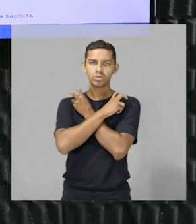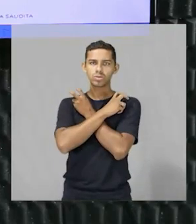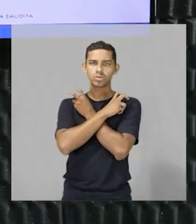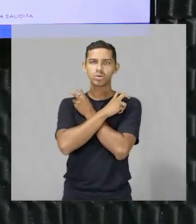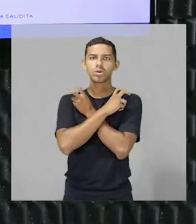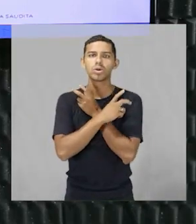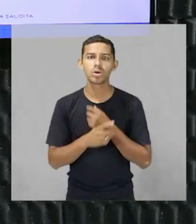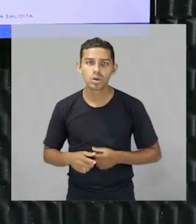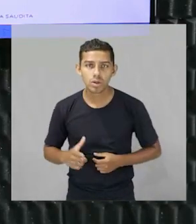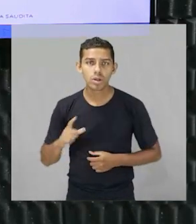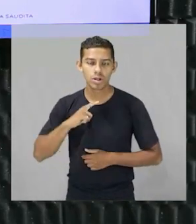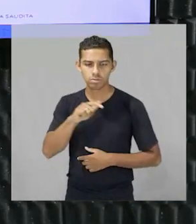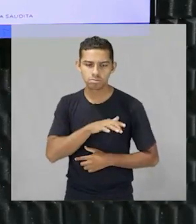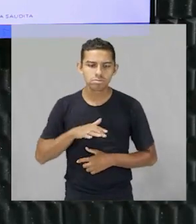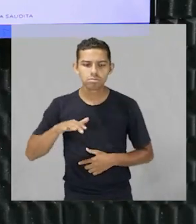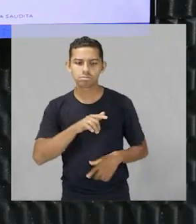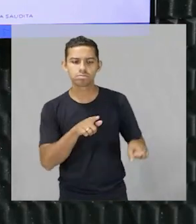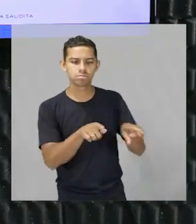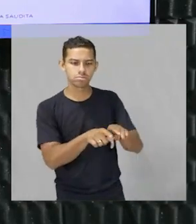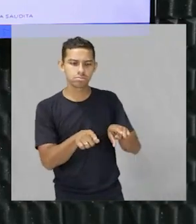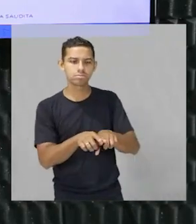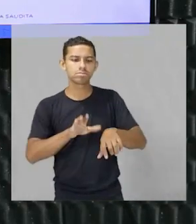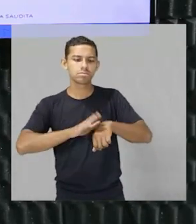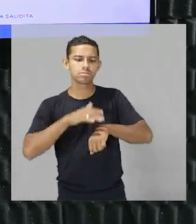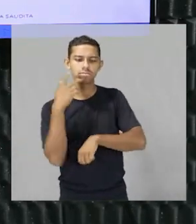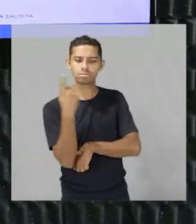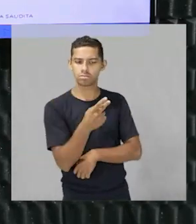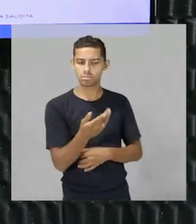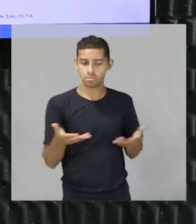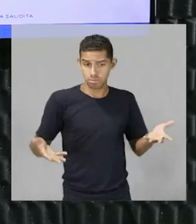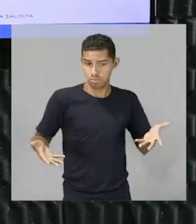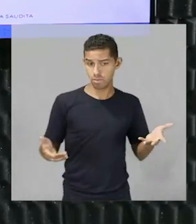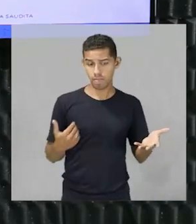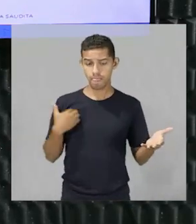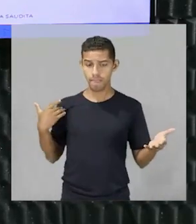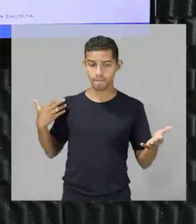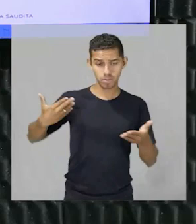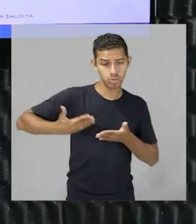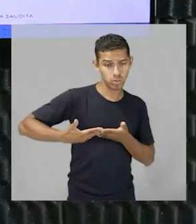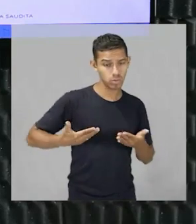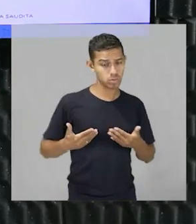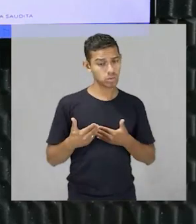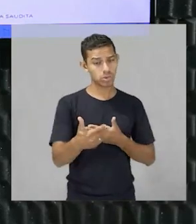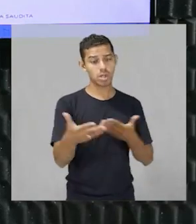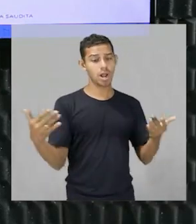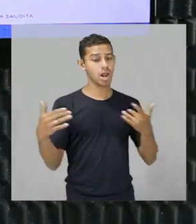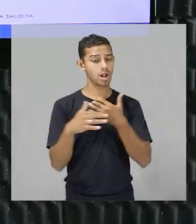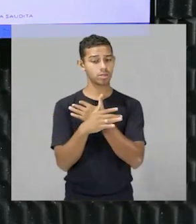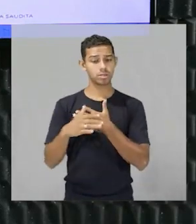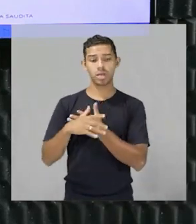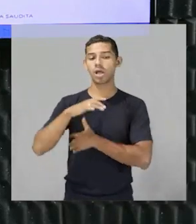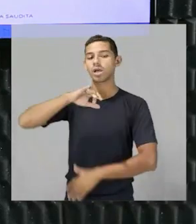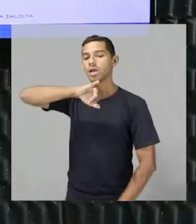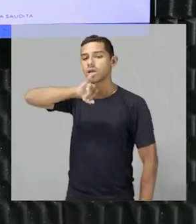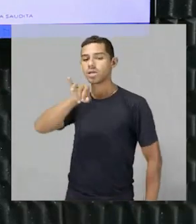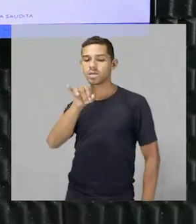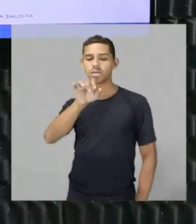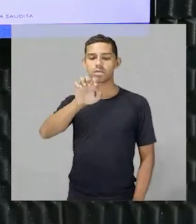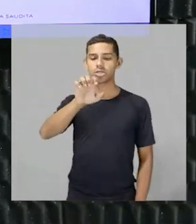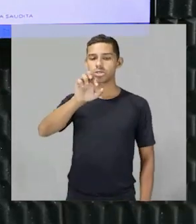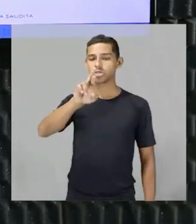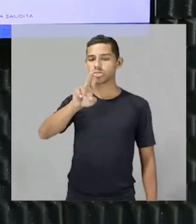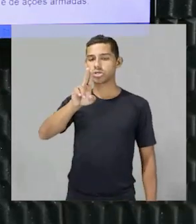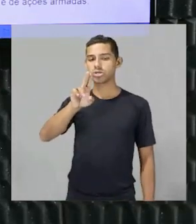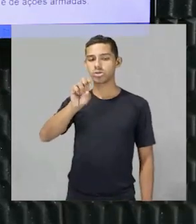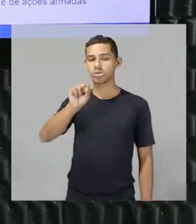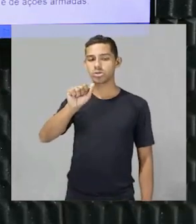as áreas da Palestina e, principalmente, uma tomada para si da cidade de Jerusalém. Tá bom?